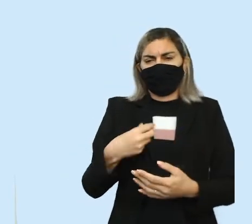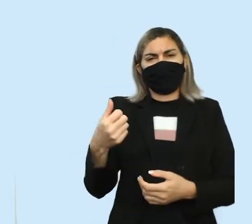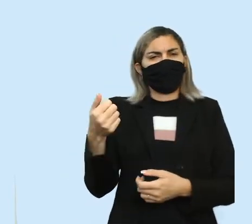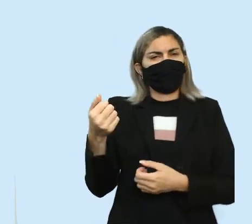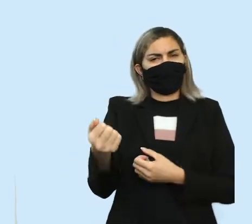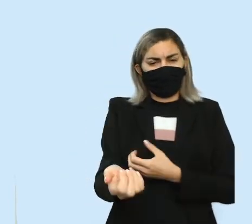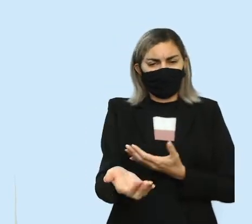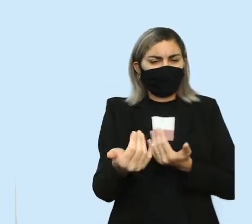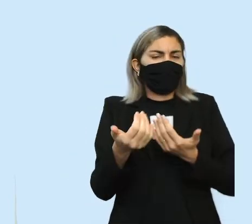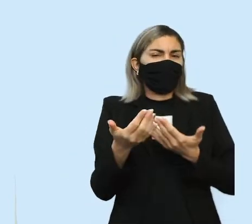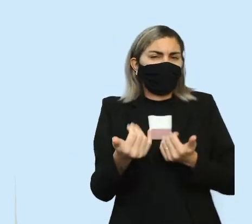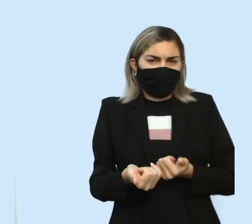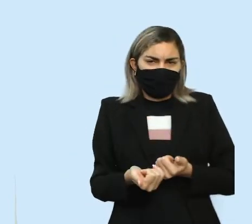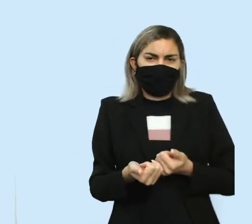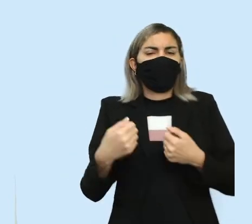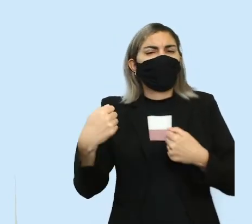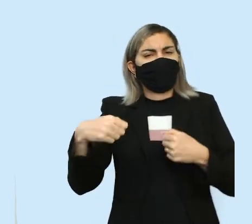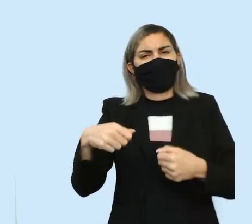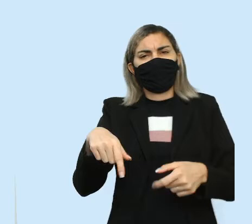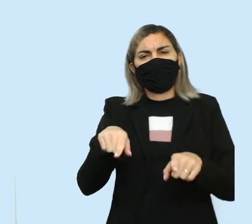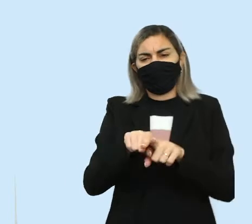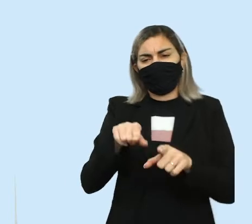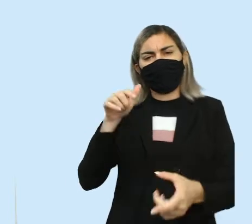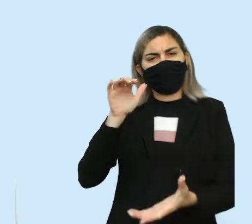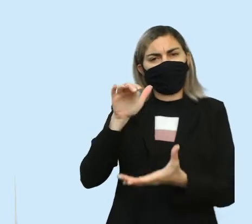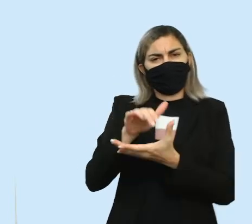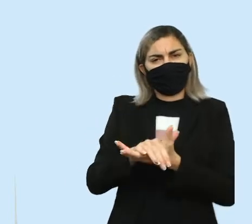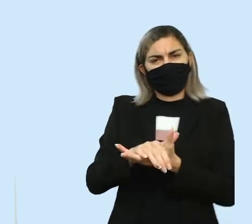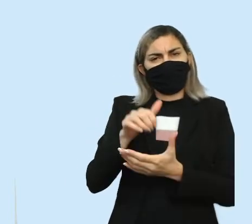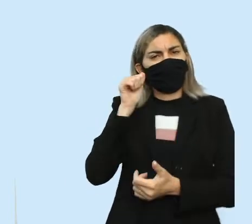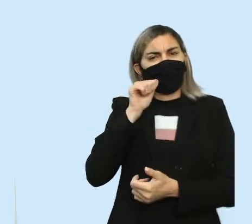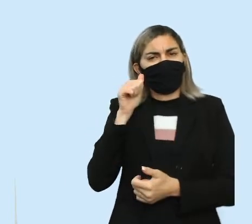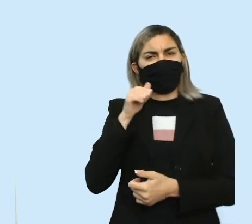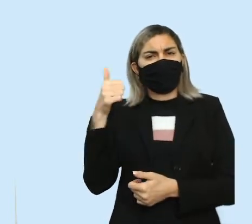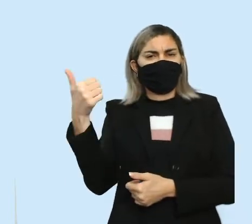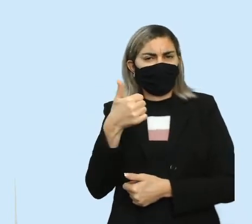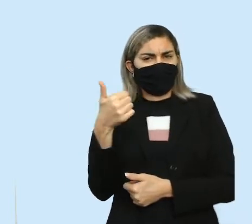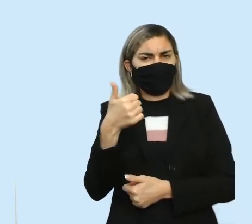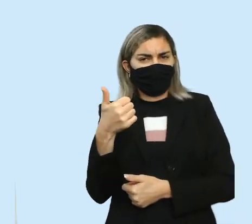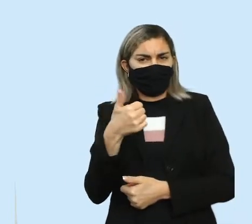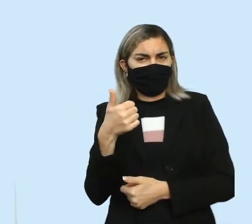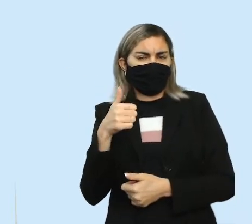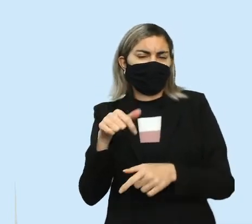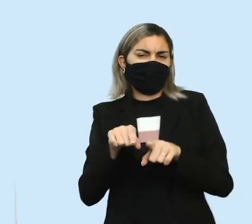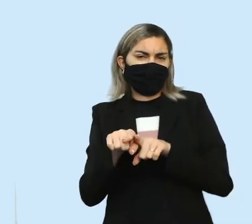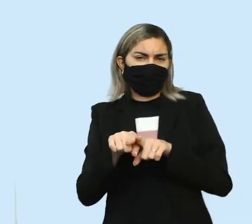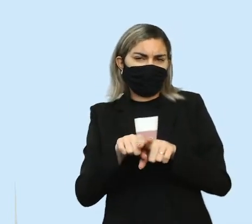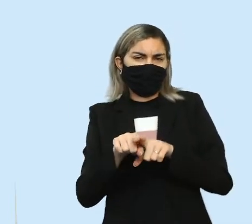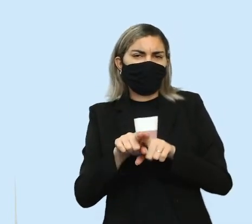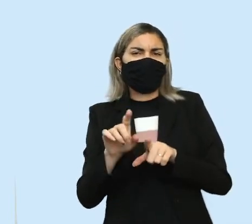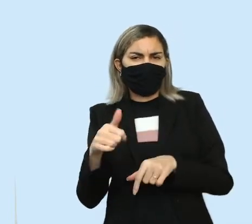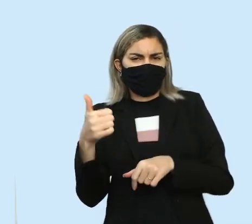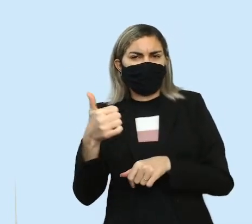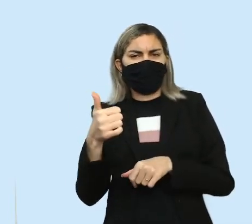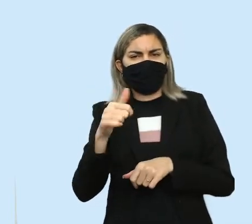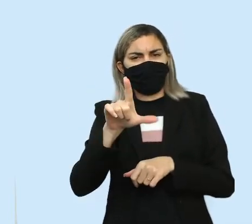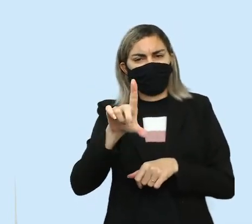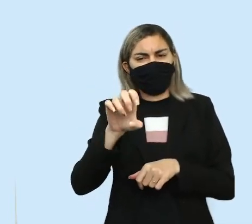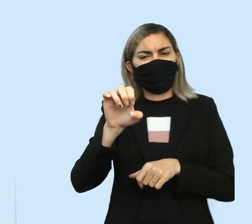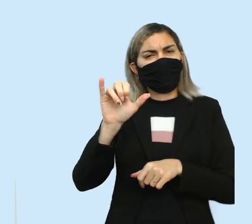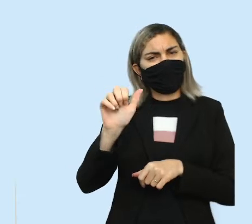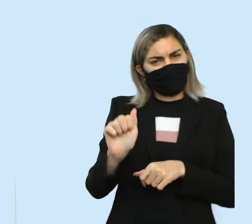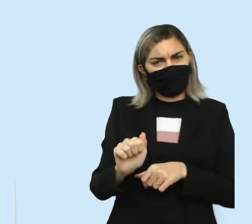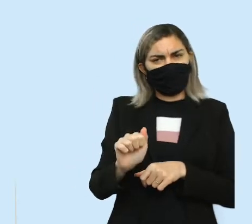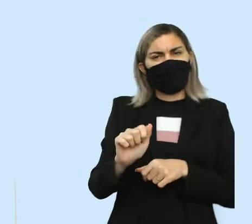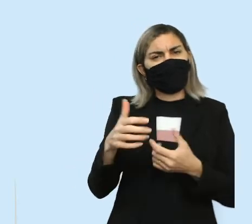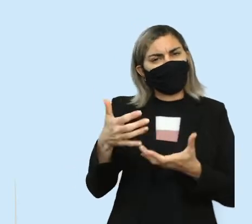nova, que era Raquel. Para isso ele precisaria também casar-se com a mais velha primeiro, teria que seguir ali o fluxo. E a mais velha Leia,